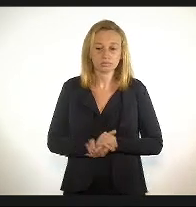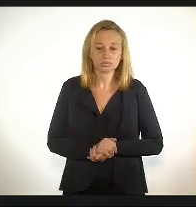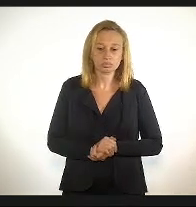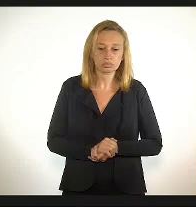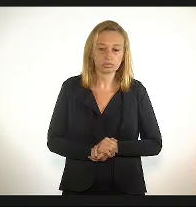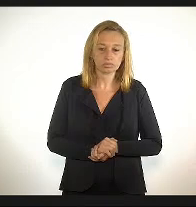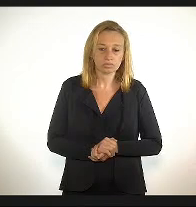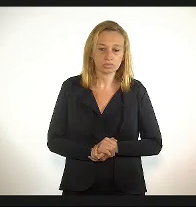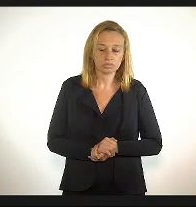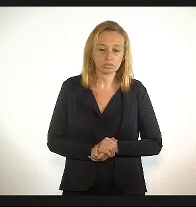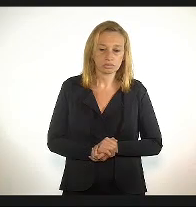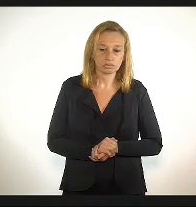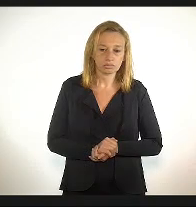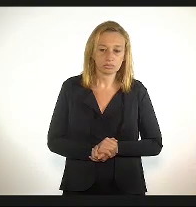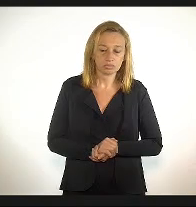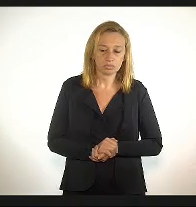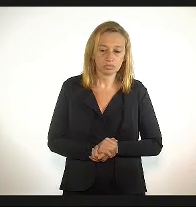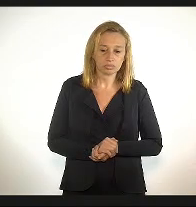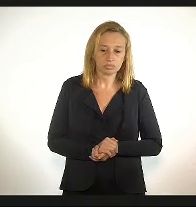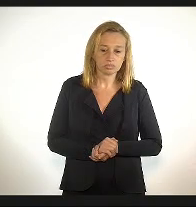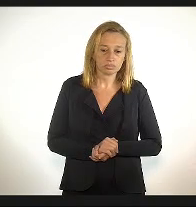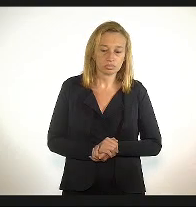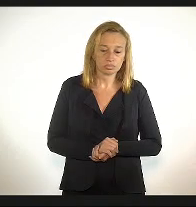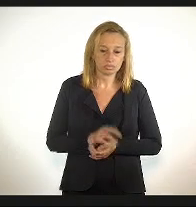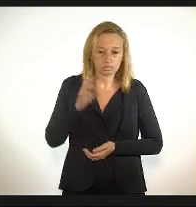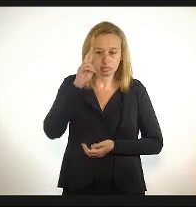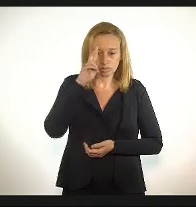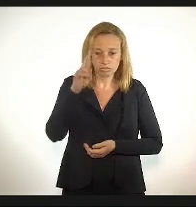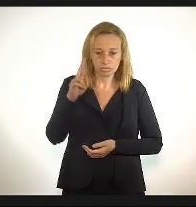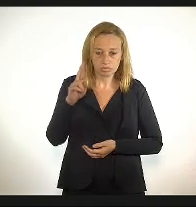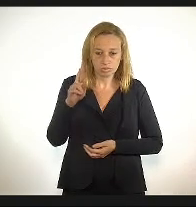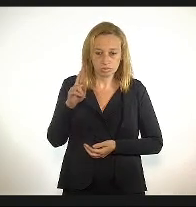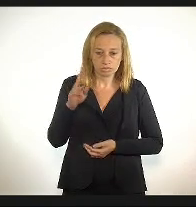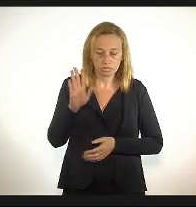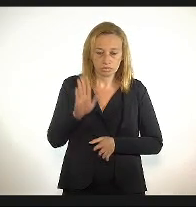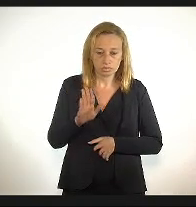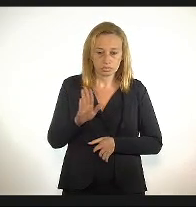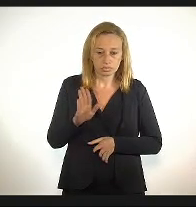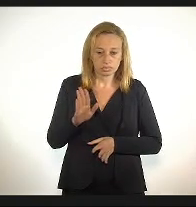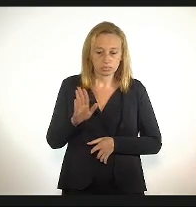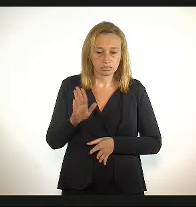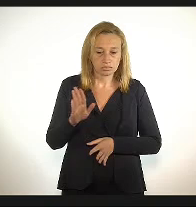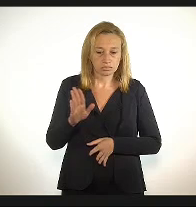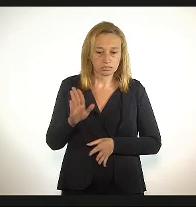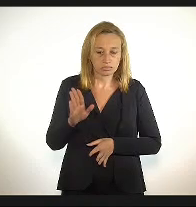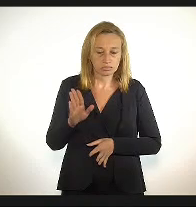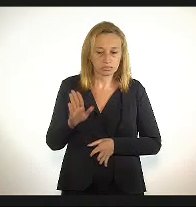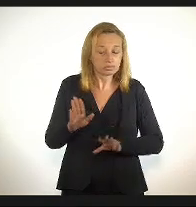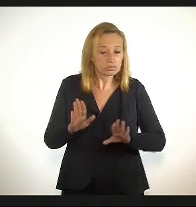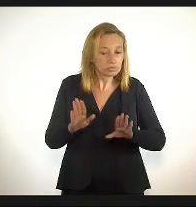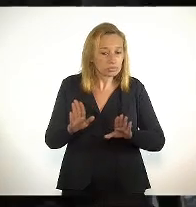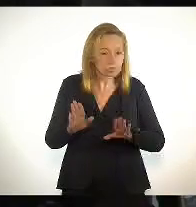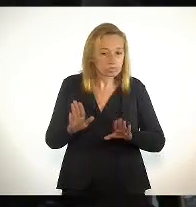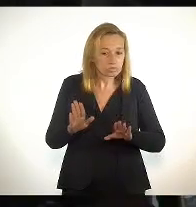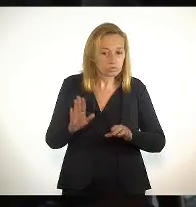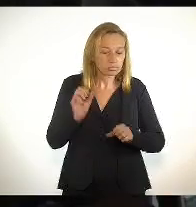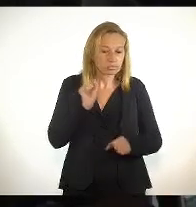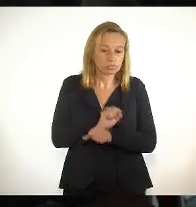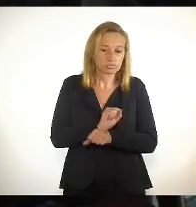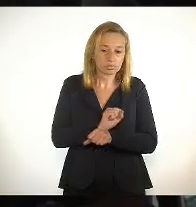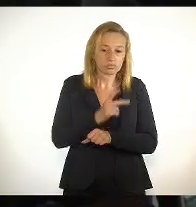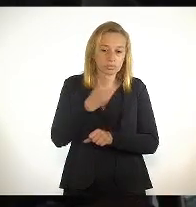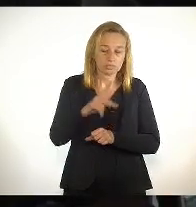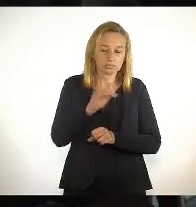Já irei concluir, senhor presidente. Deputada Renata Souza. Pois não, senhor presidente. Houve um congelamento aí da